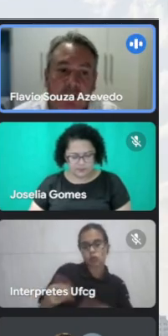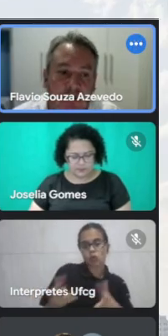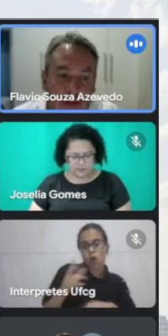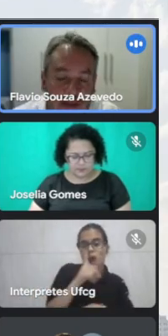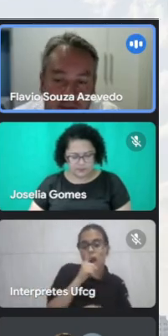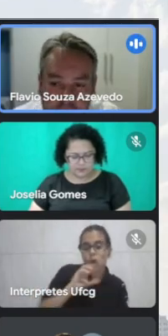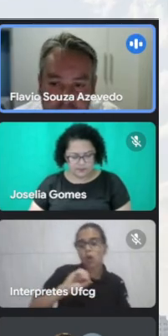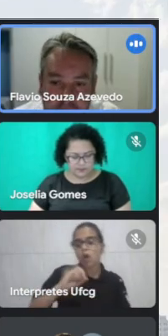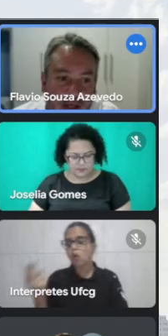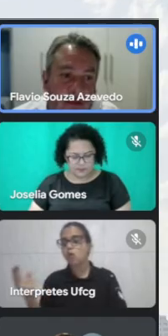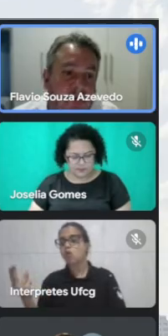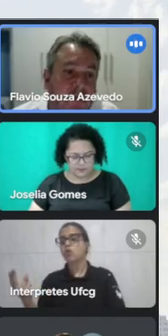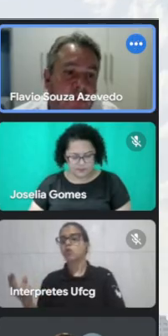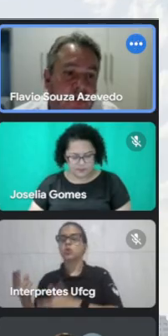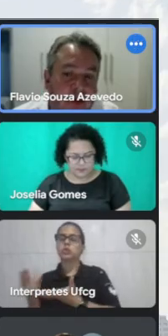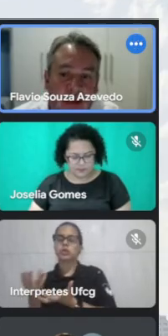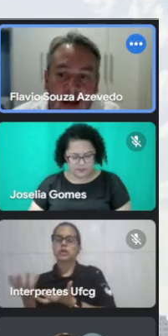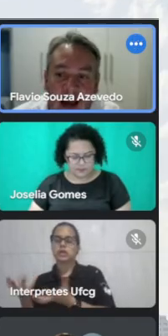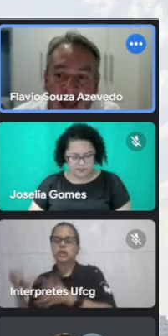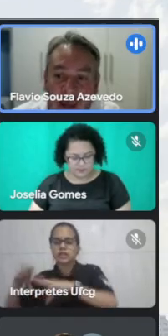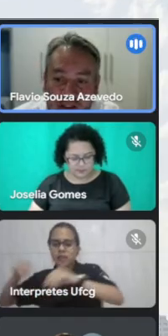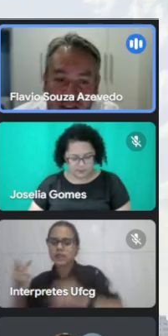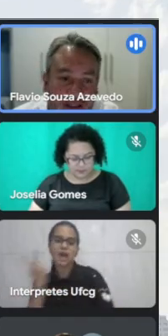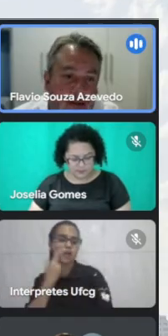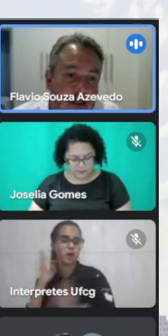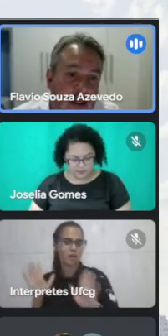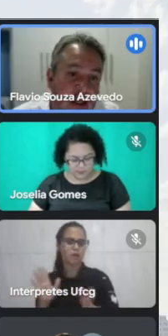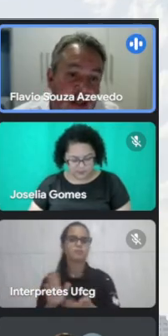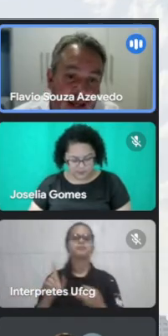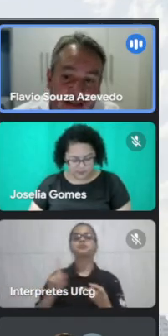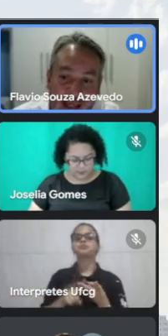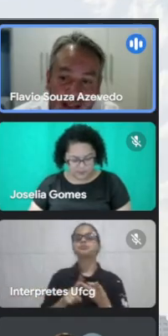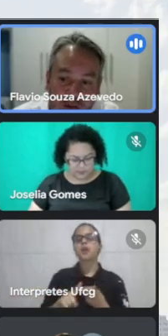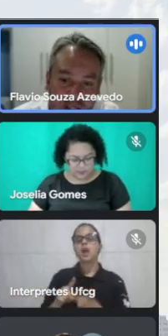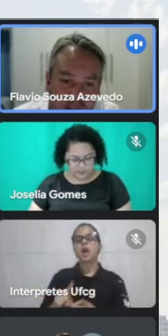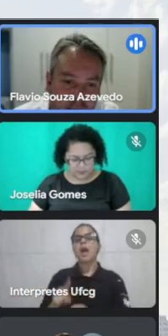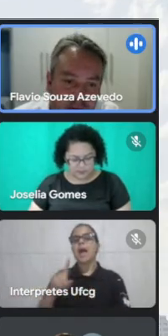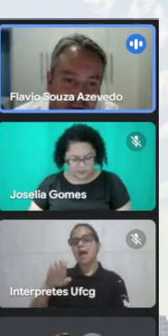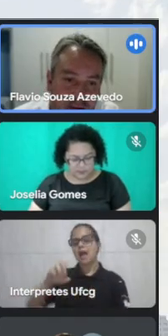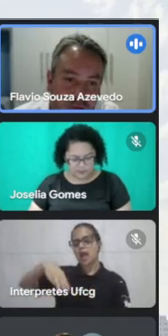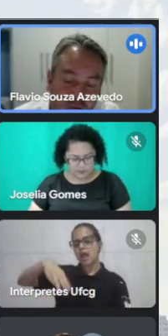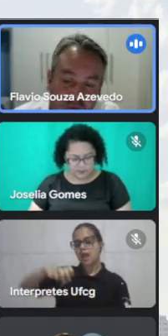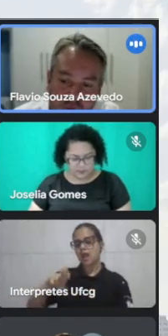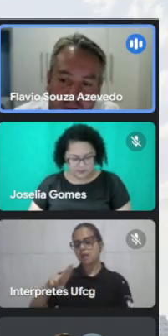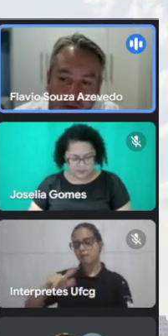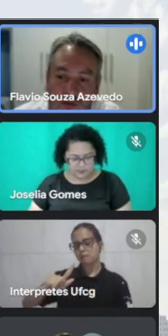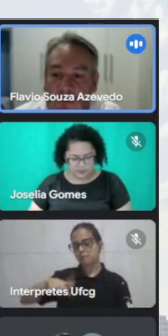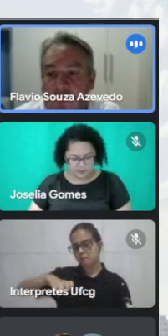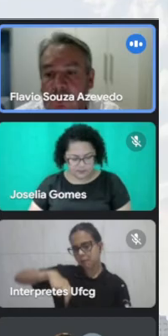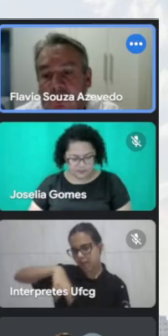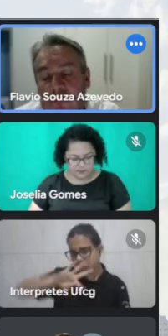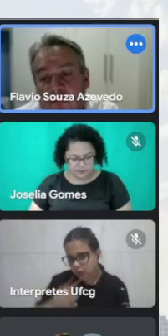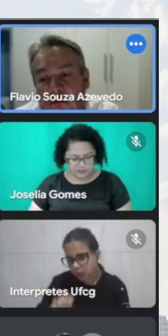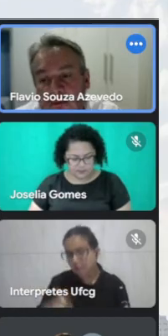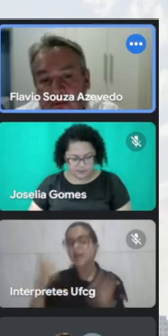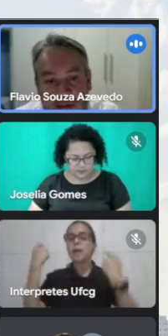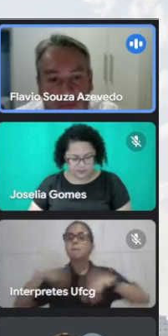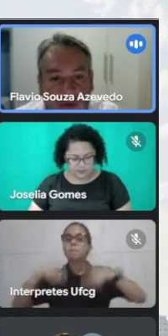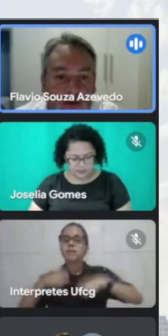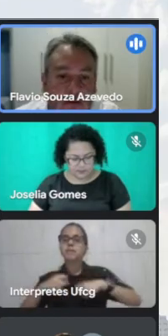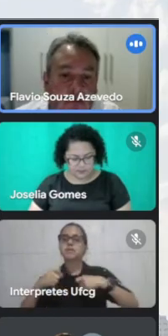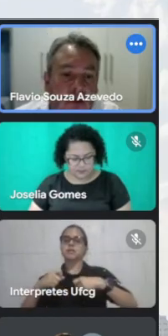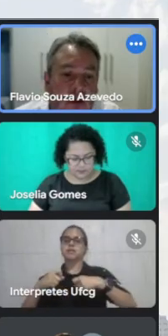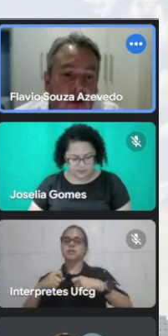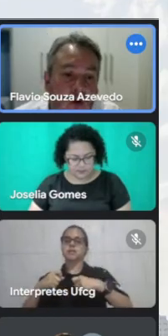né, a esses ecossistemas. A emergente, ela é enraizada no sedimento, ou seja, no fundo aí